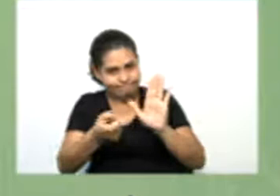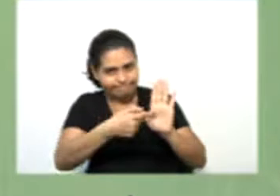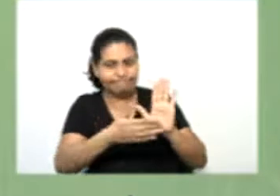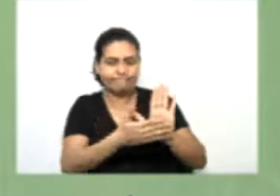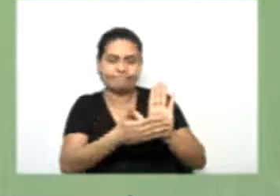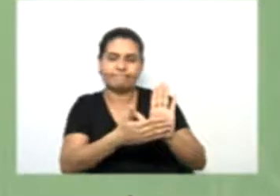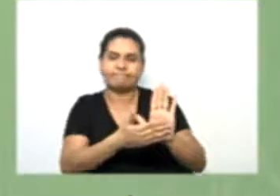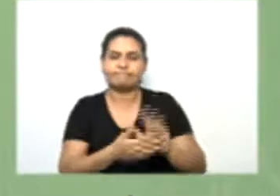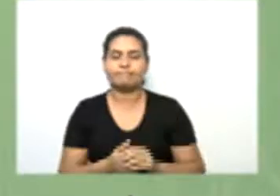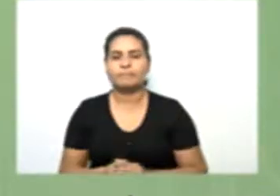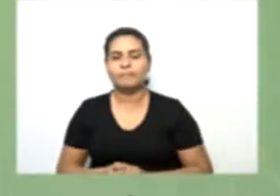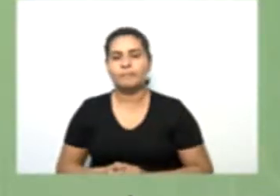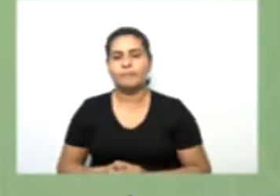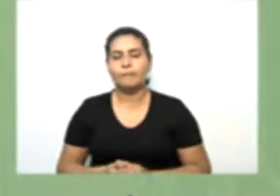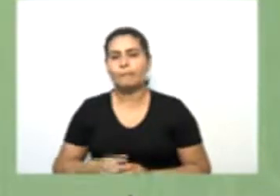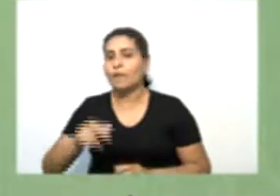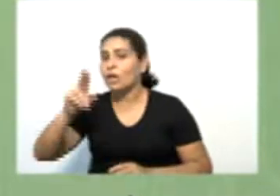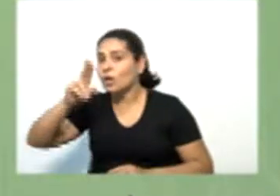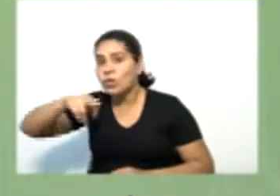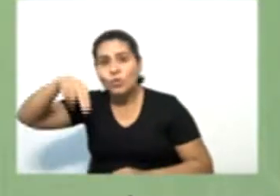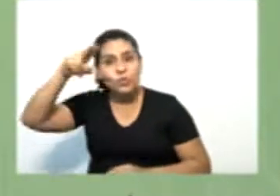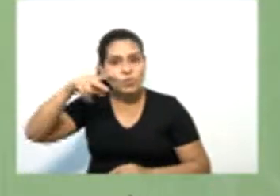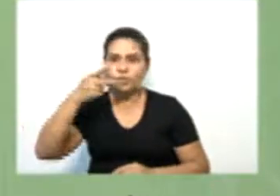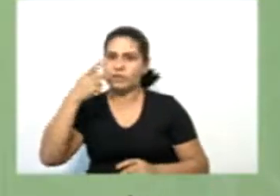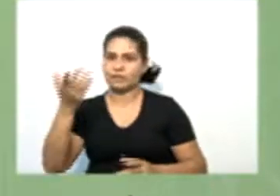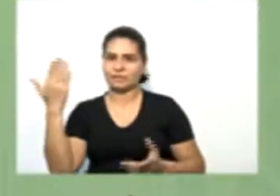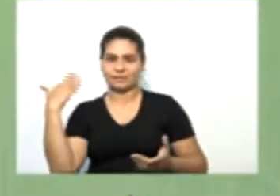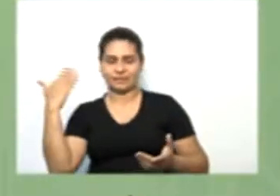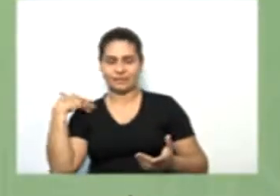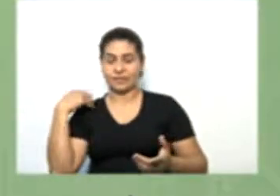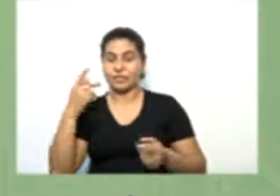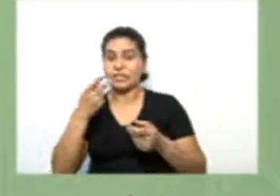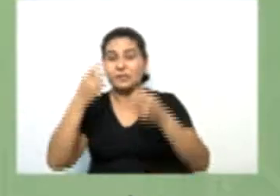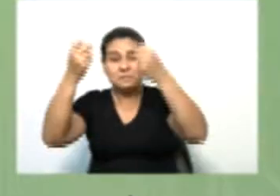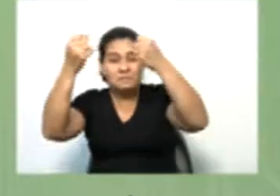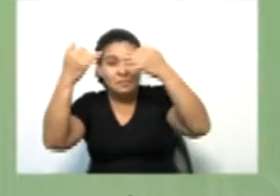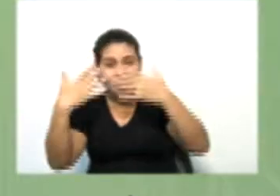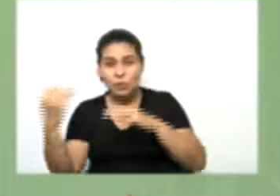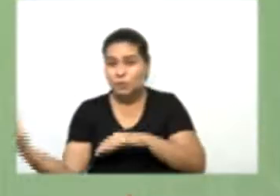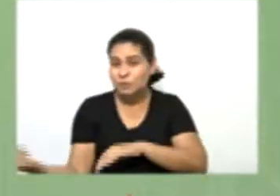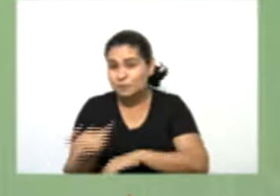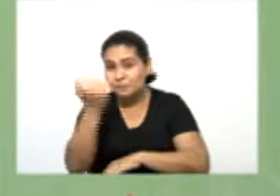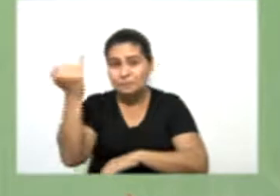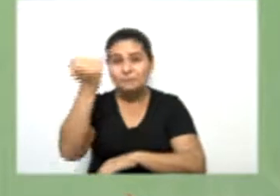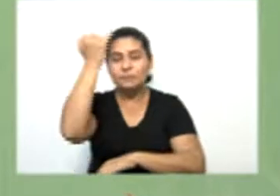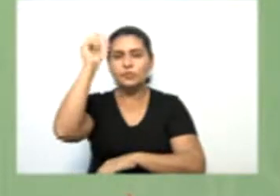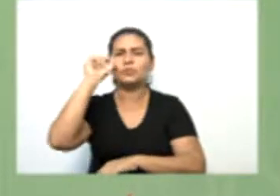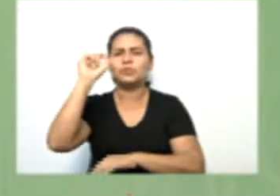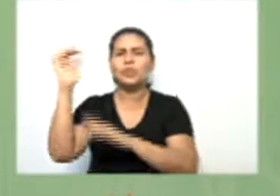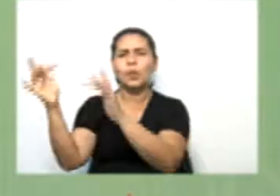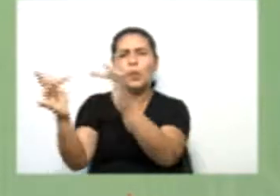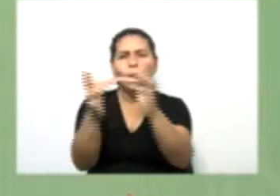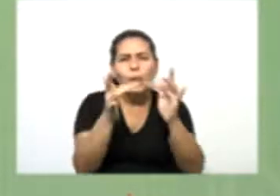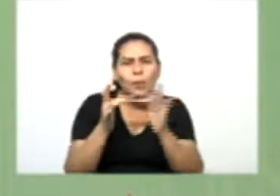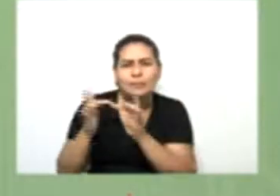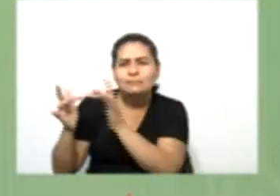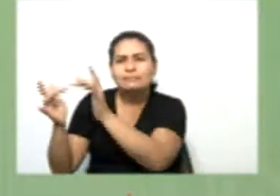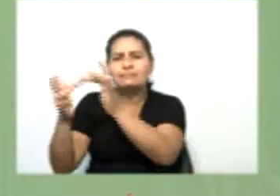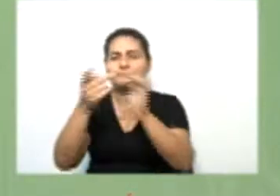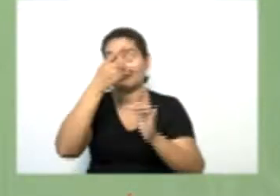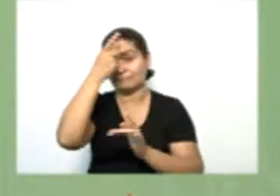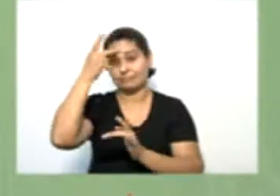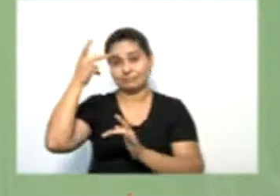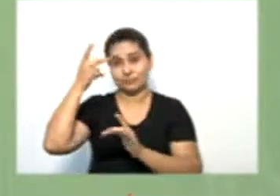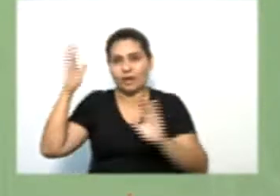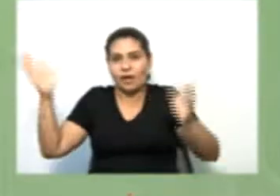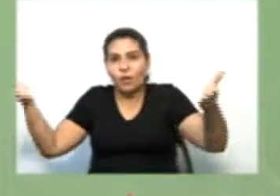aí. Nunca se falou tanto sobre a importância das relações humanas como